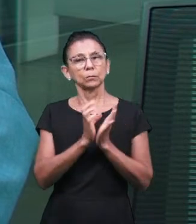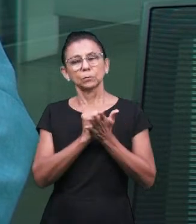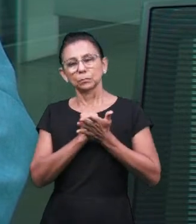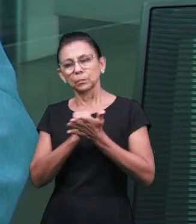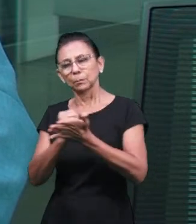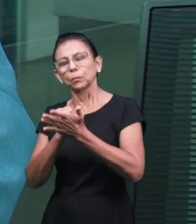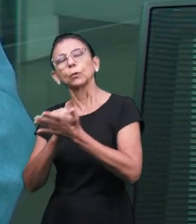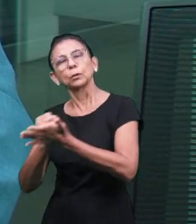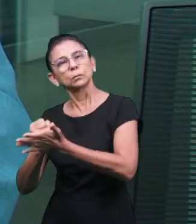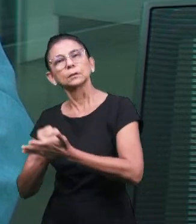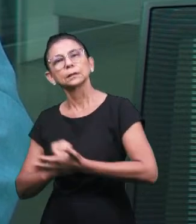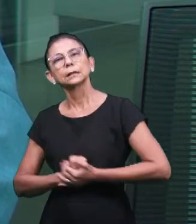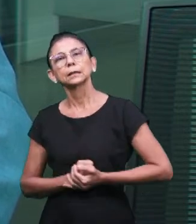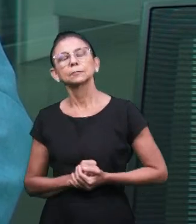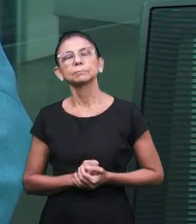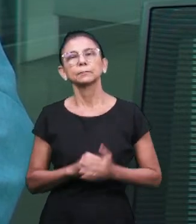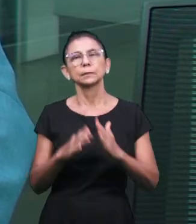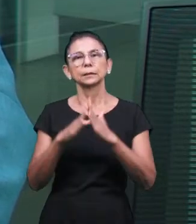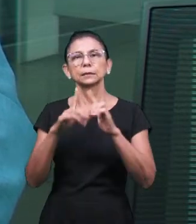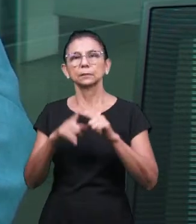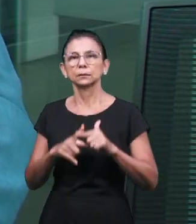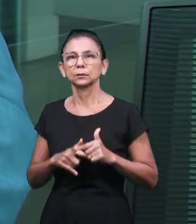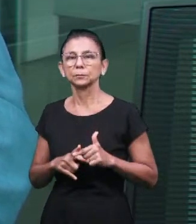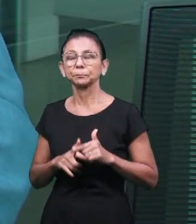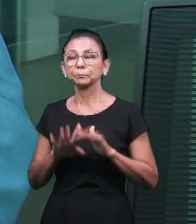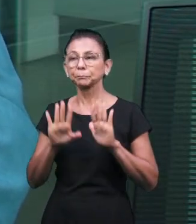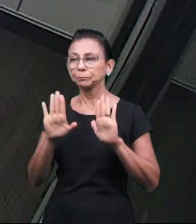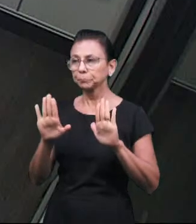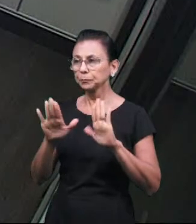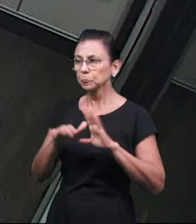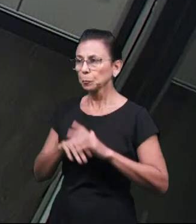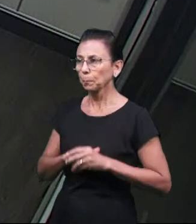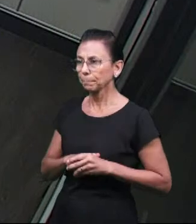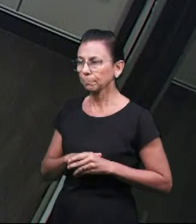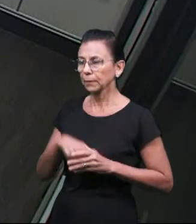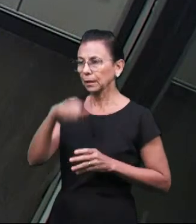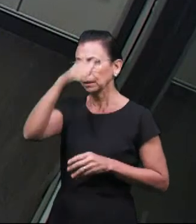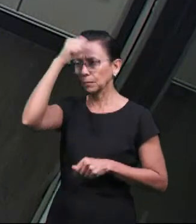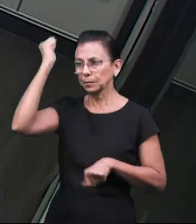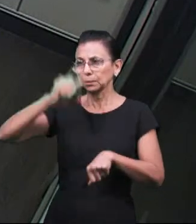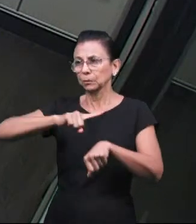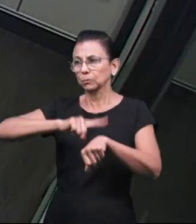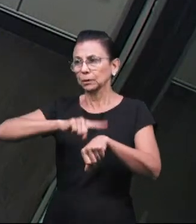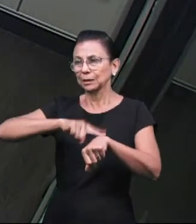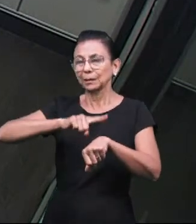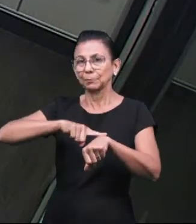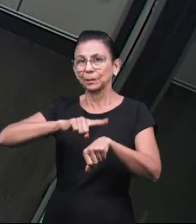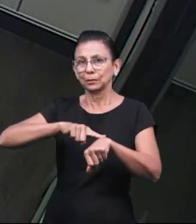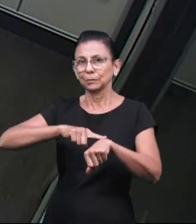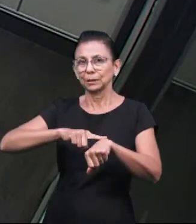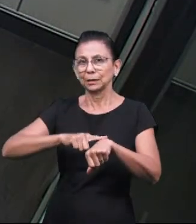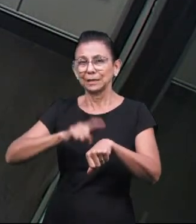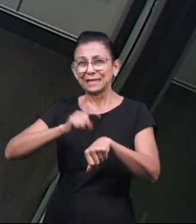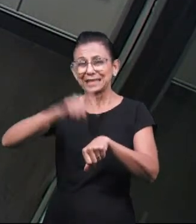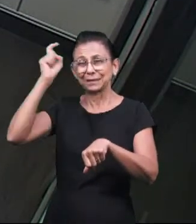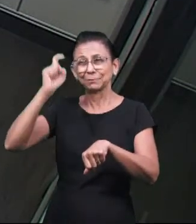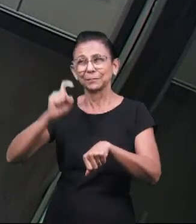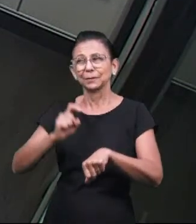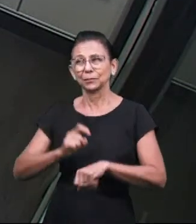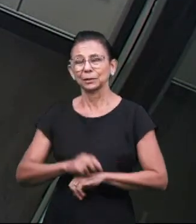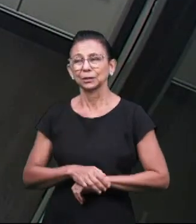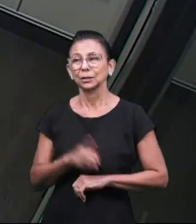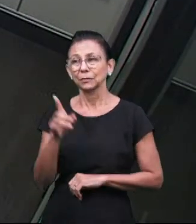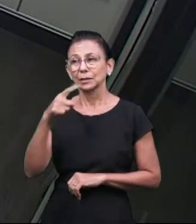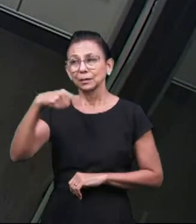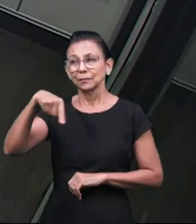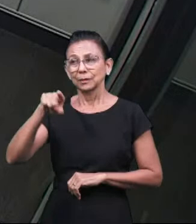ao ministério maravilhoso. Agora, Madeu, a gente está já com o tempo estourado. Daqui a pouquinho você tem que estar lá no